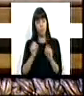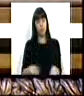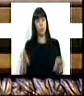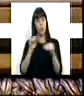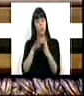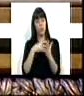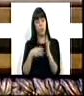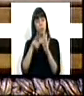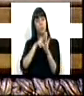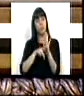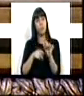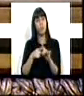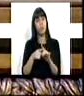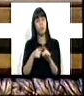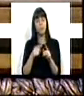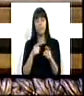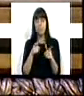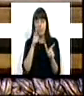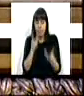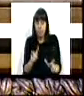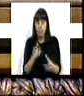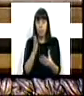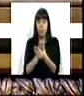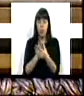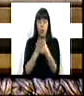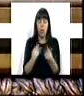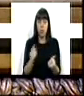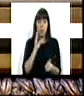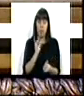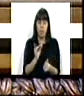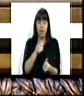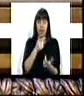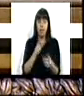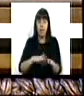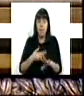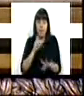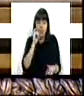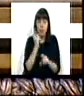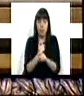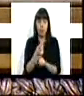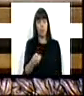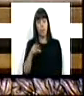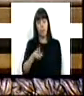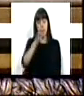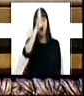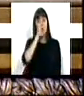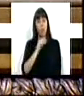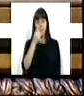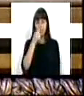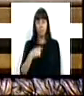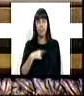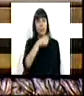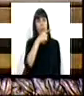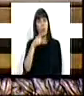novo quadro regulamentar mais apertado para os processos de resolução bancária. E também sabemos que o anterior Governo falhou